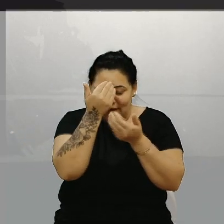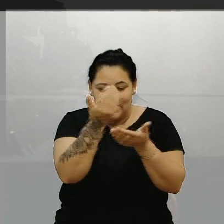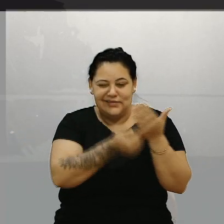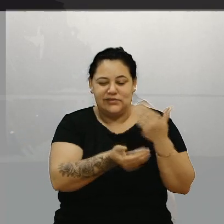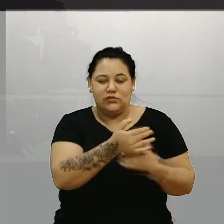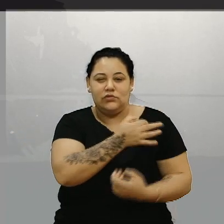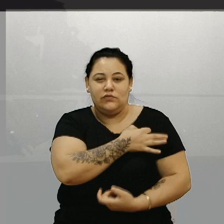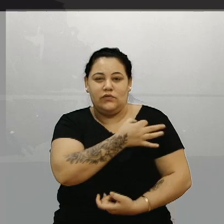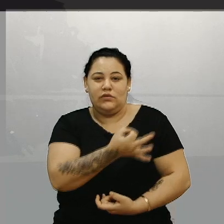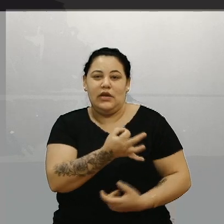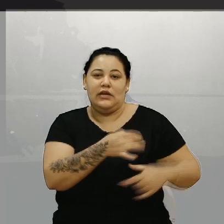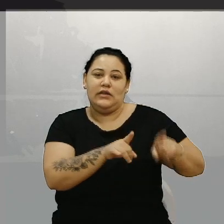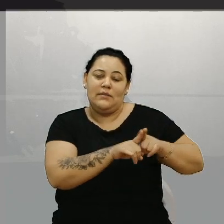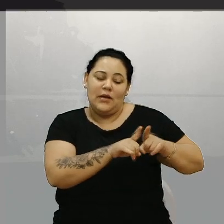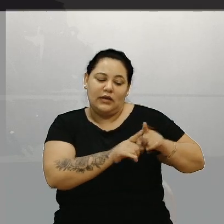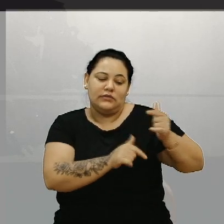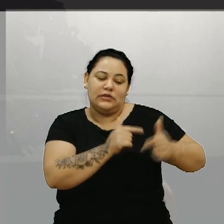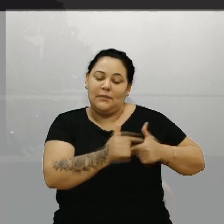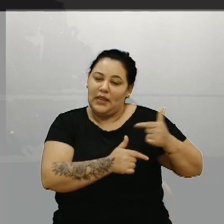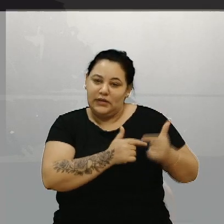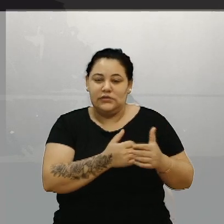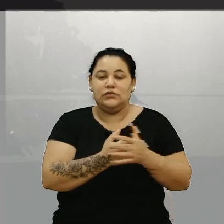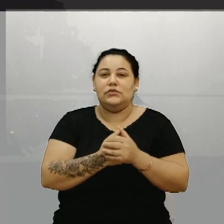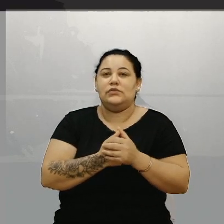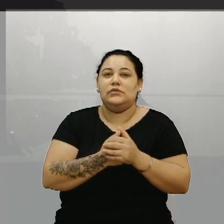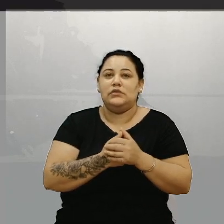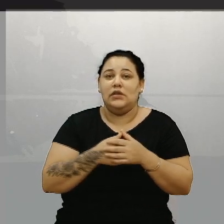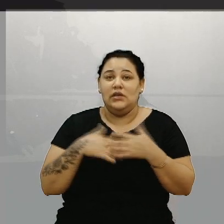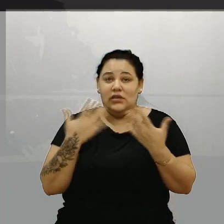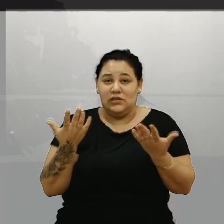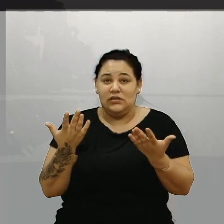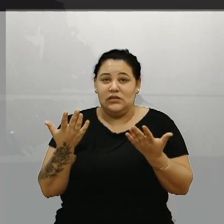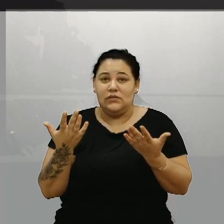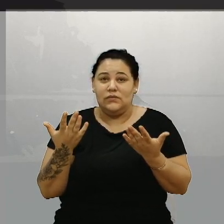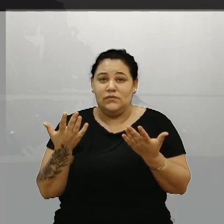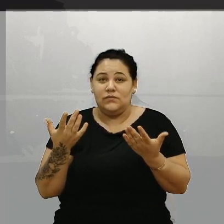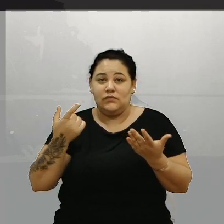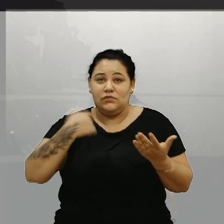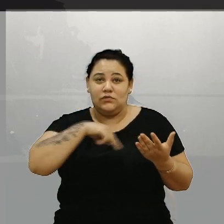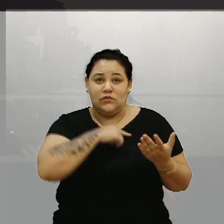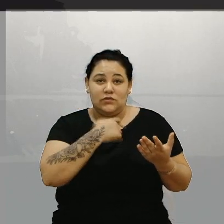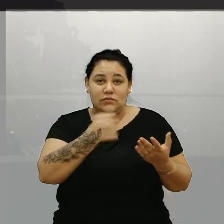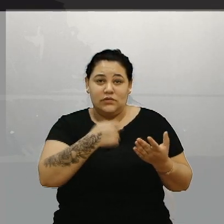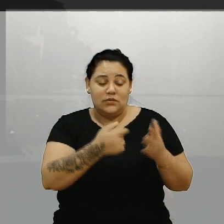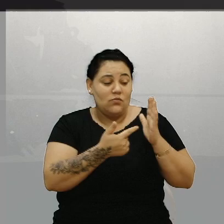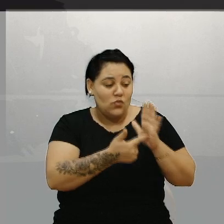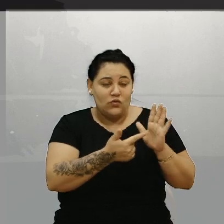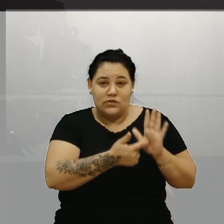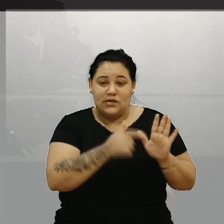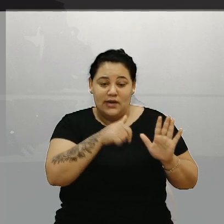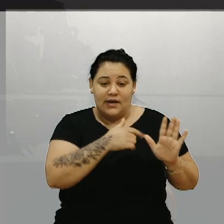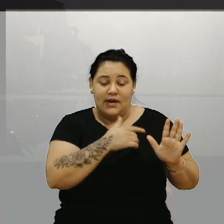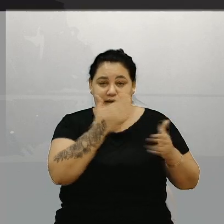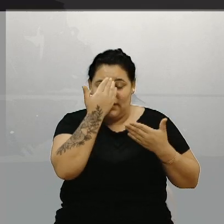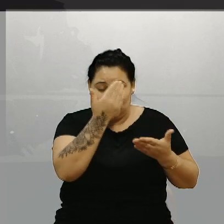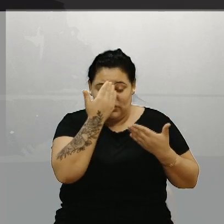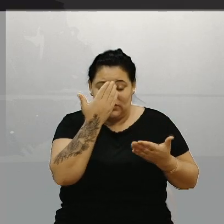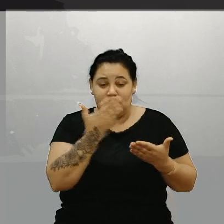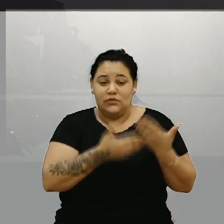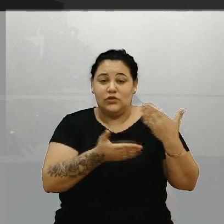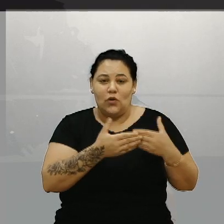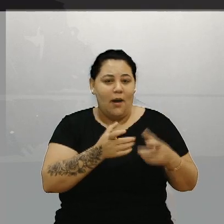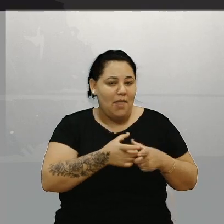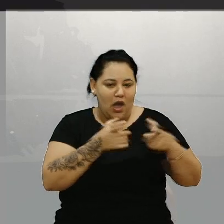estão trabalhando. Né? Então aqui a gente tem que expressar essa gratidão, e todos aqui de forma unânime,